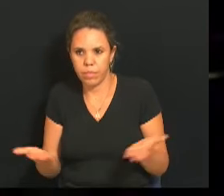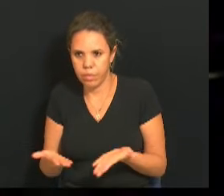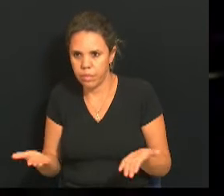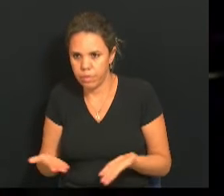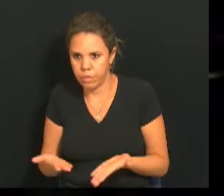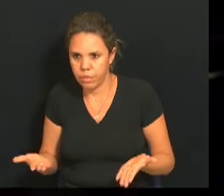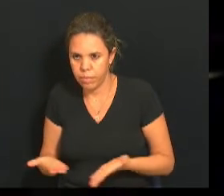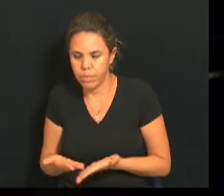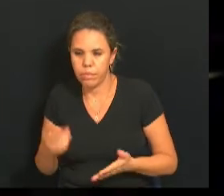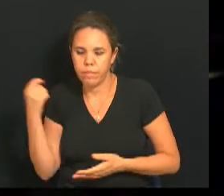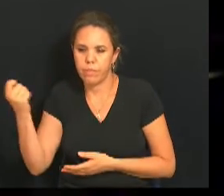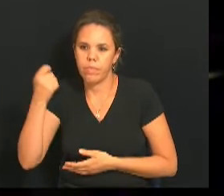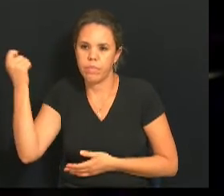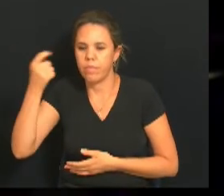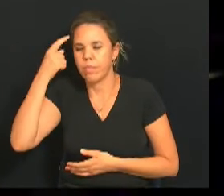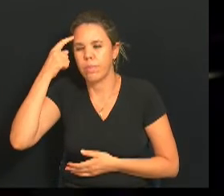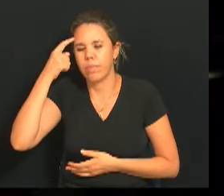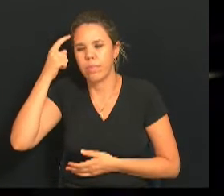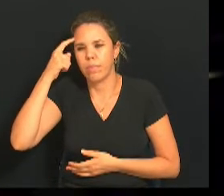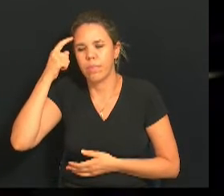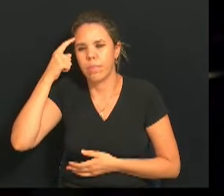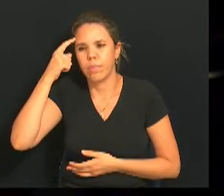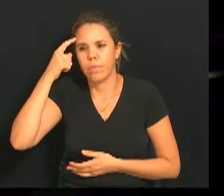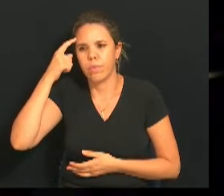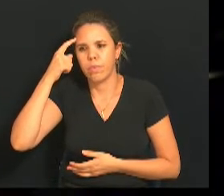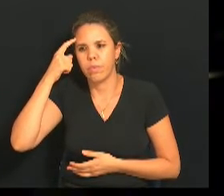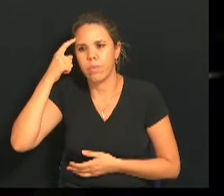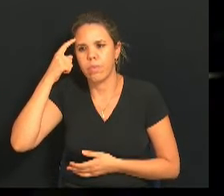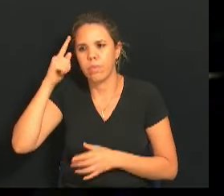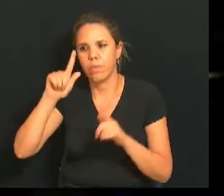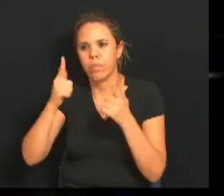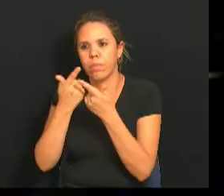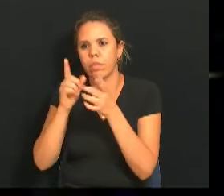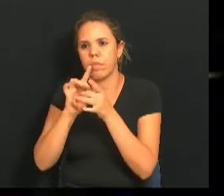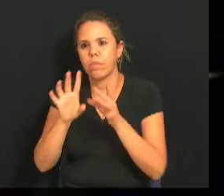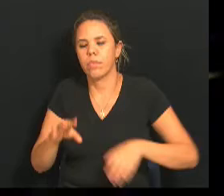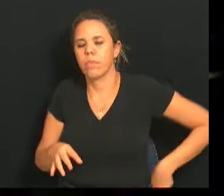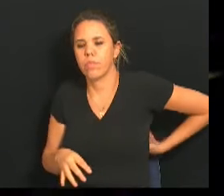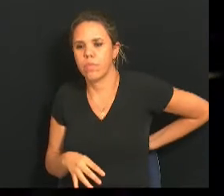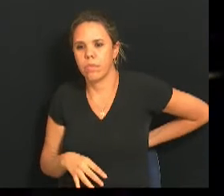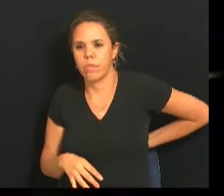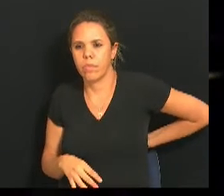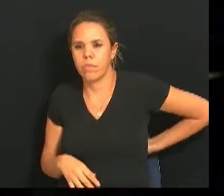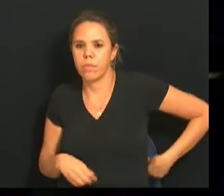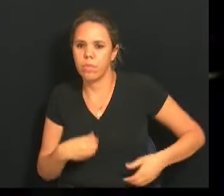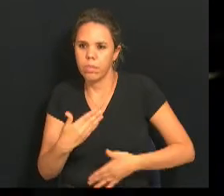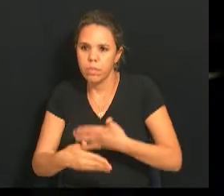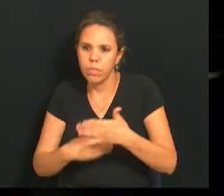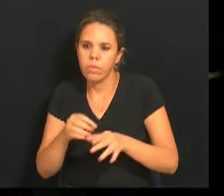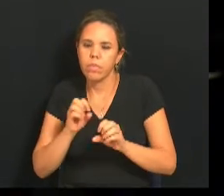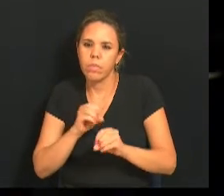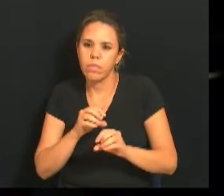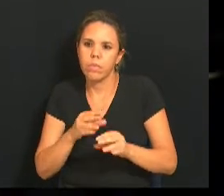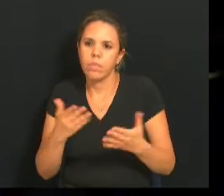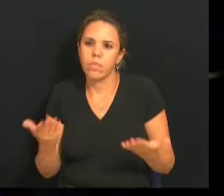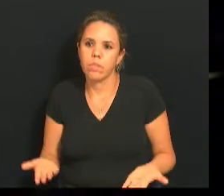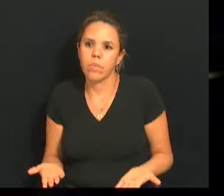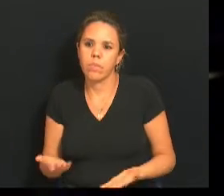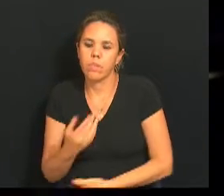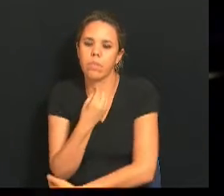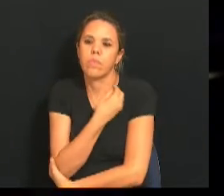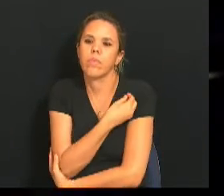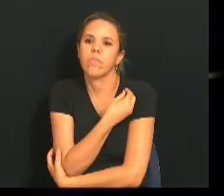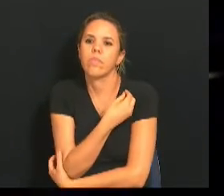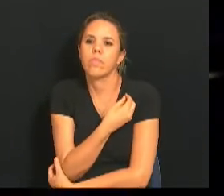bastante grave para pensar o princípio da gestão democrática nos processos educacionais, em função da gente estar vivendo um